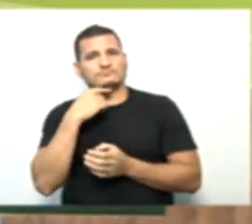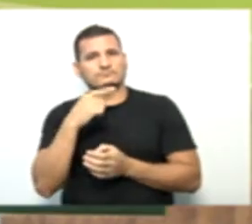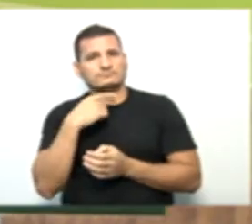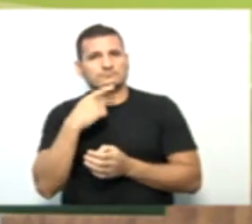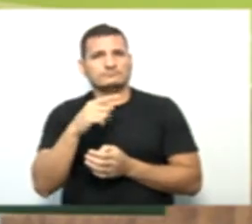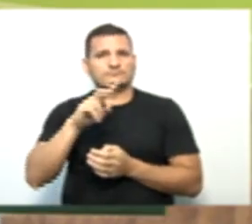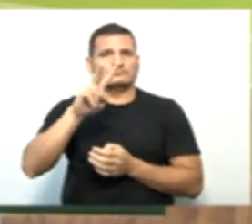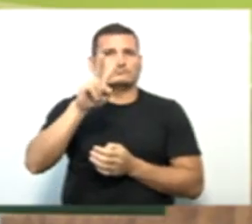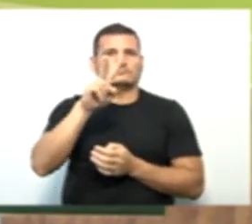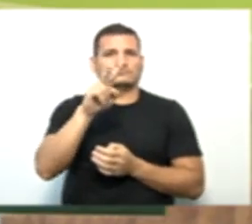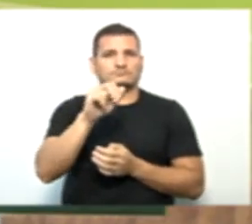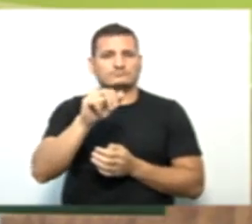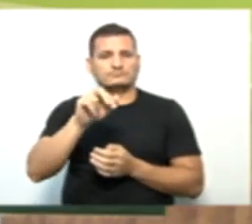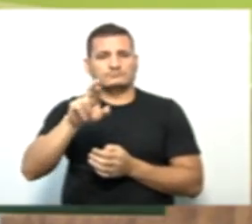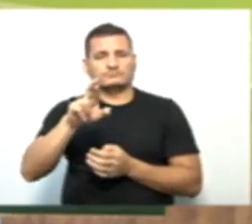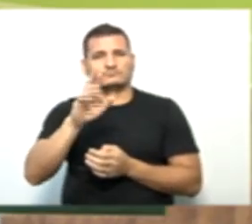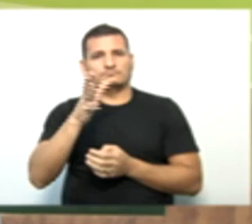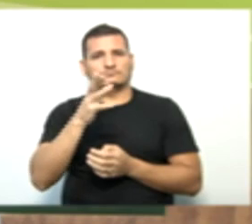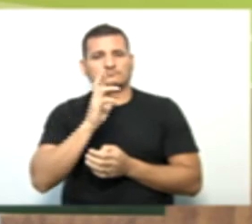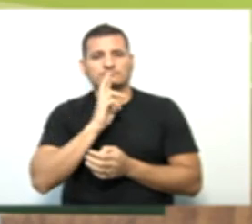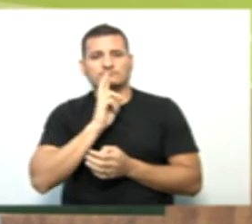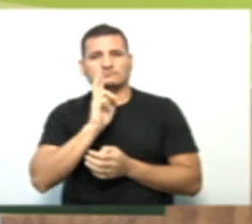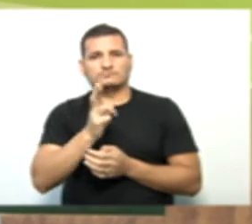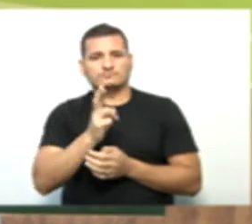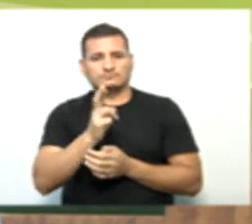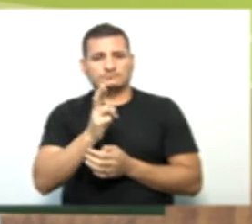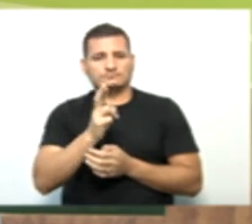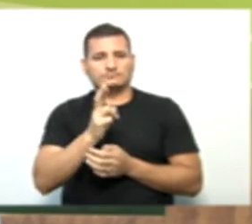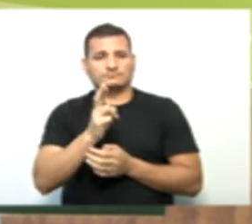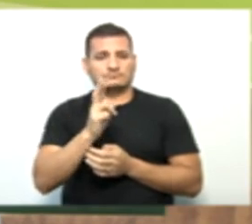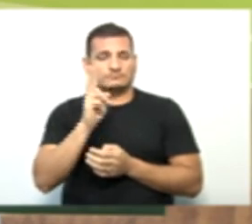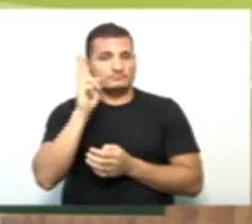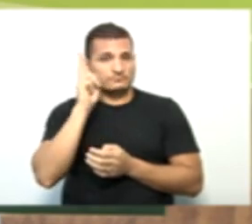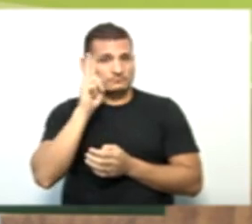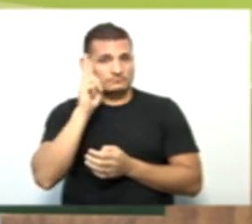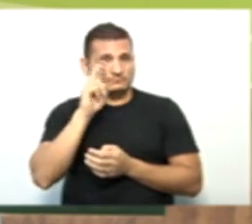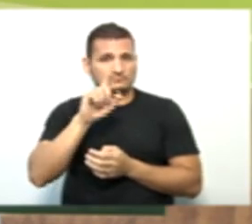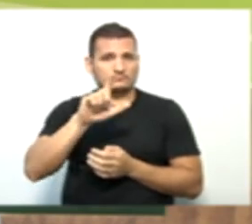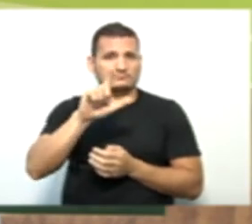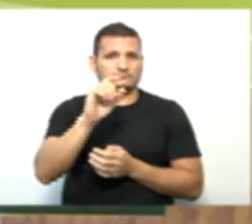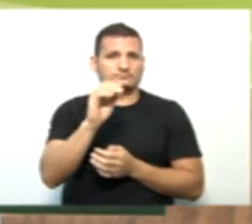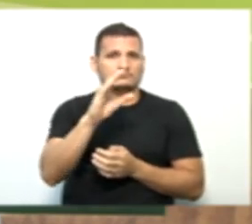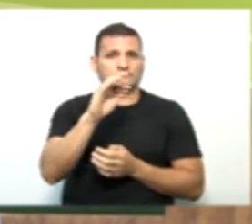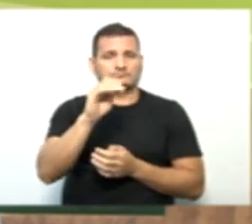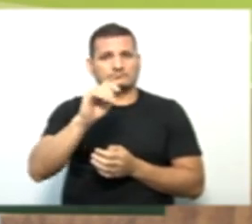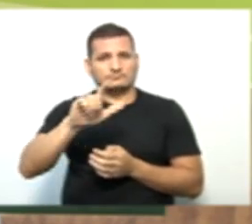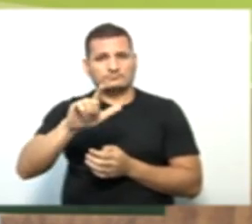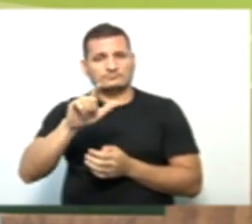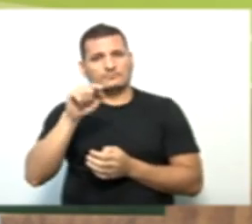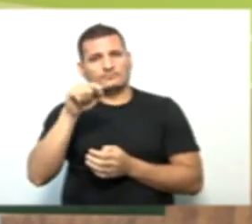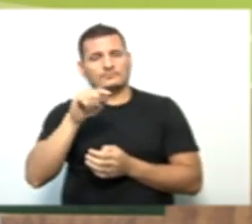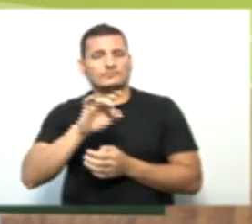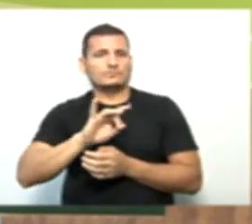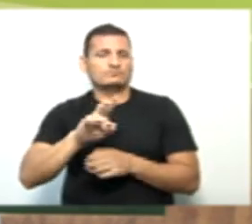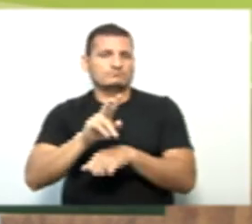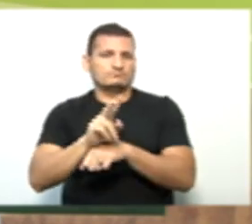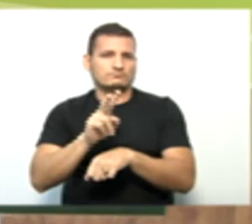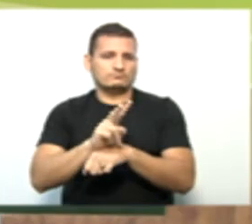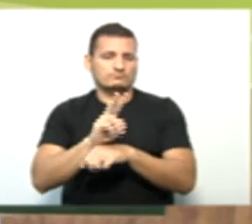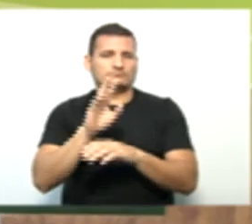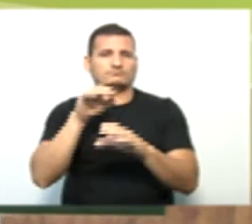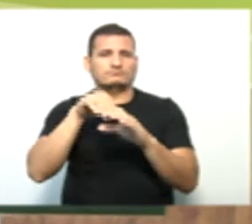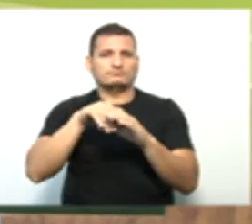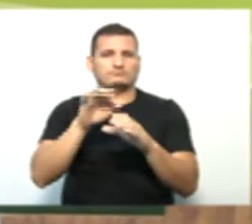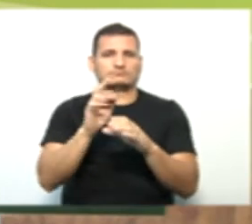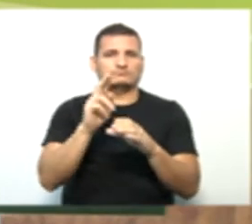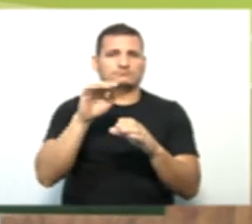e globais aqui, que já foi respondida. Lembrando que a local ela é temporária, só funciona dentro da função,